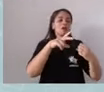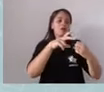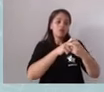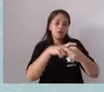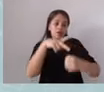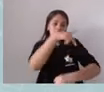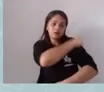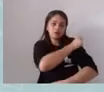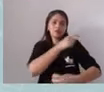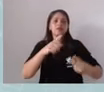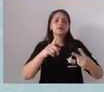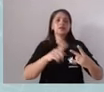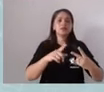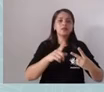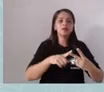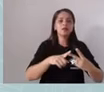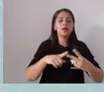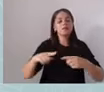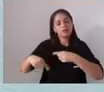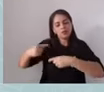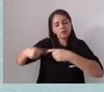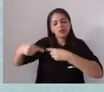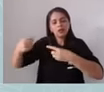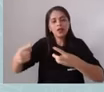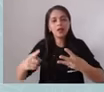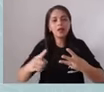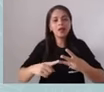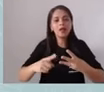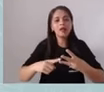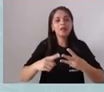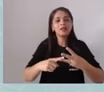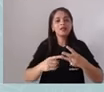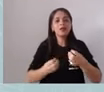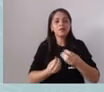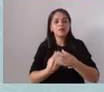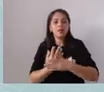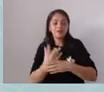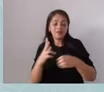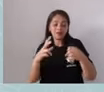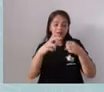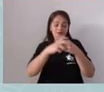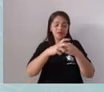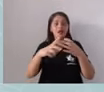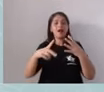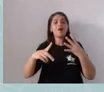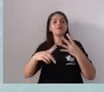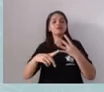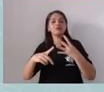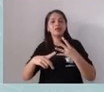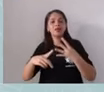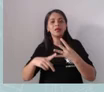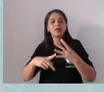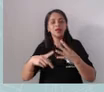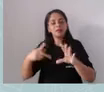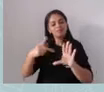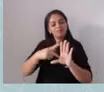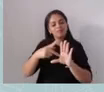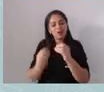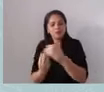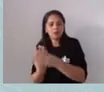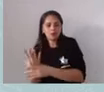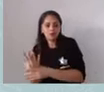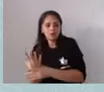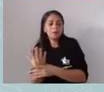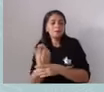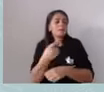genética, vacina de vetor viral e vacina à base de proteínas. Então, eu vou falar um pouquinho de cada uma delas. Ó. Vacinas com os